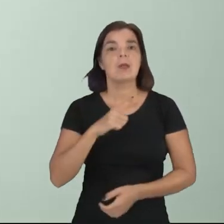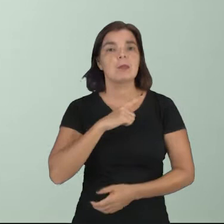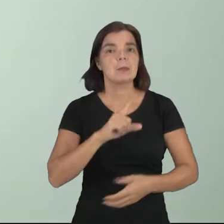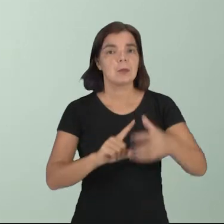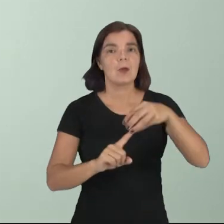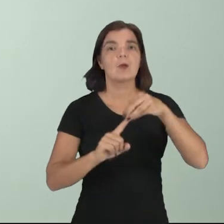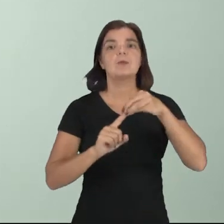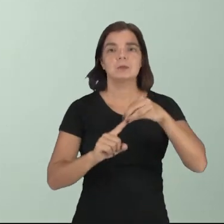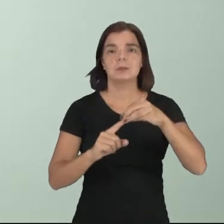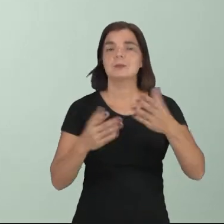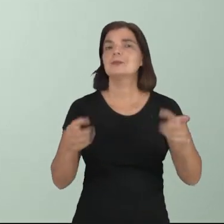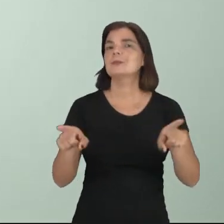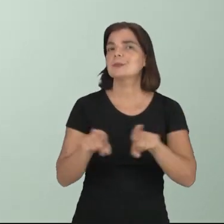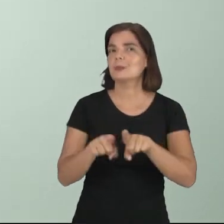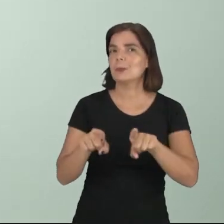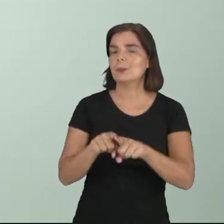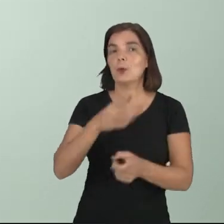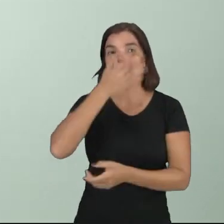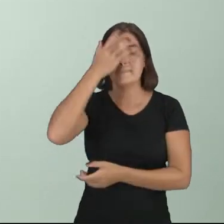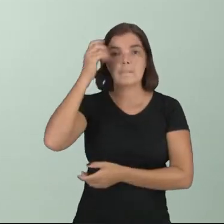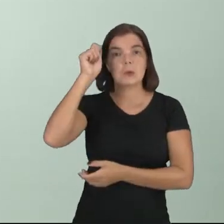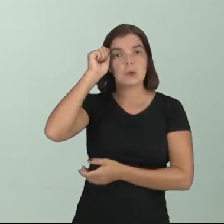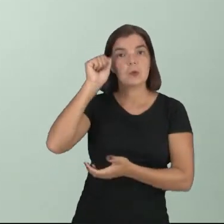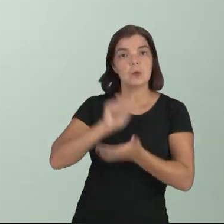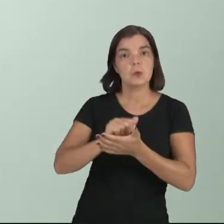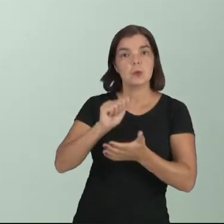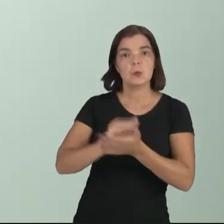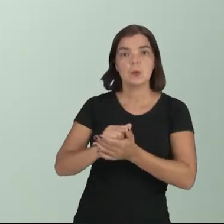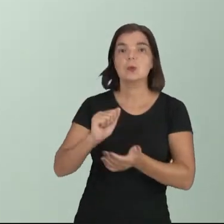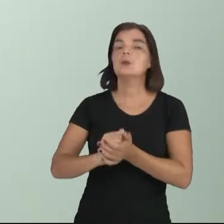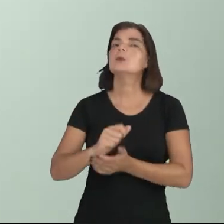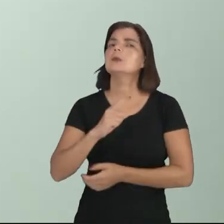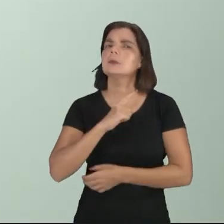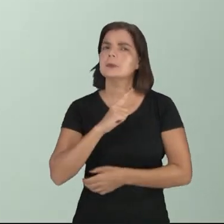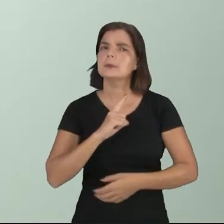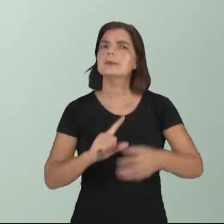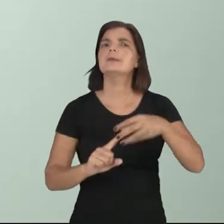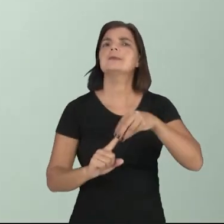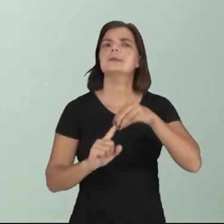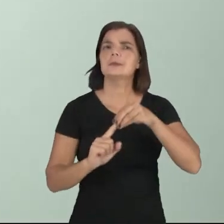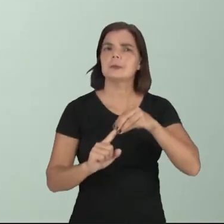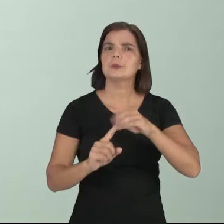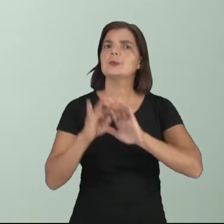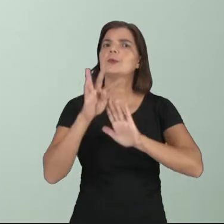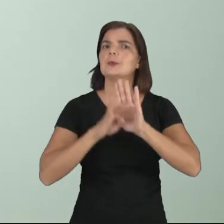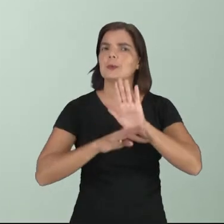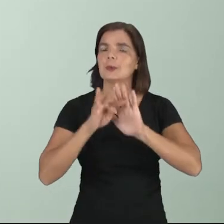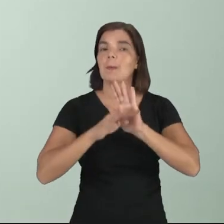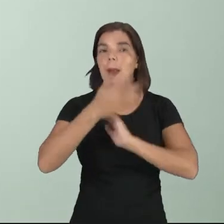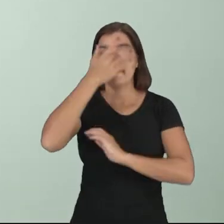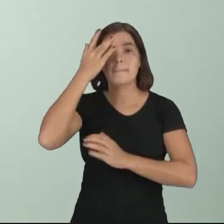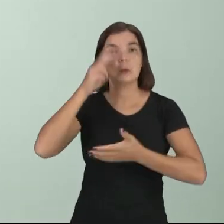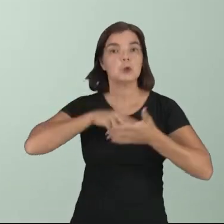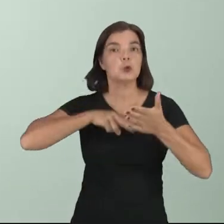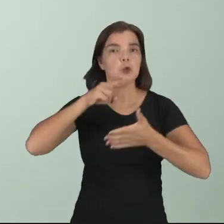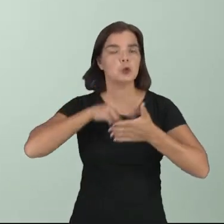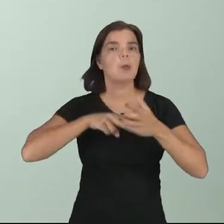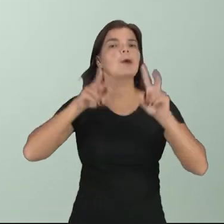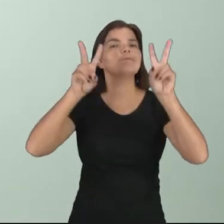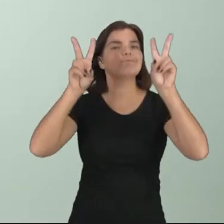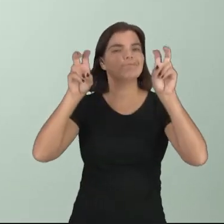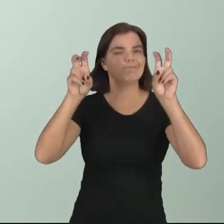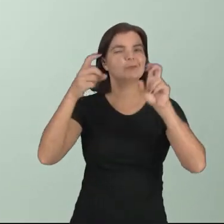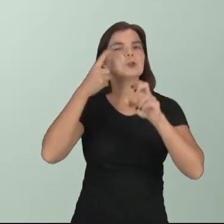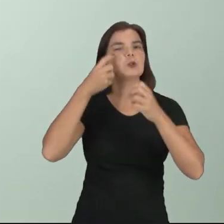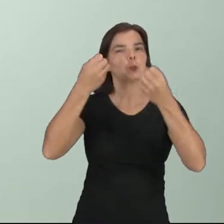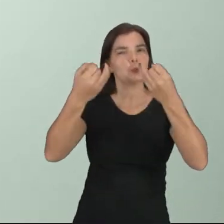um objetivo, uma finalidade. Quando um autor escreve, ele tem uma finalidade com aquele texto para o leitor. É sobre isso